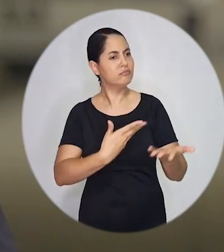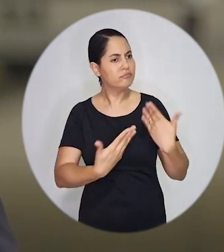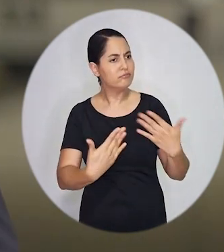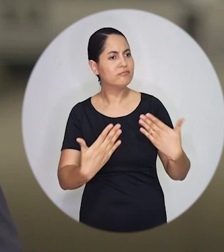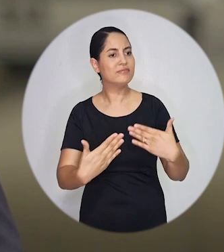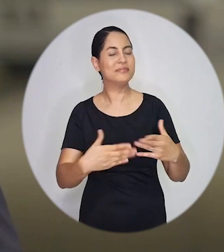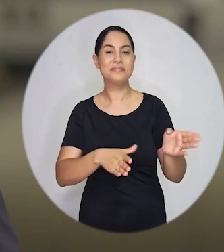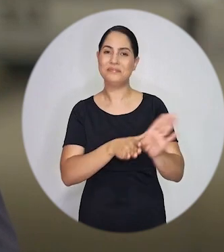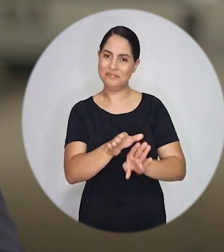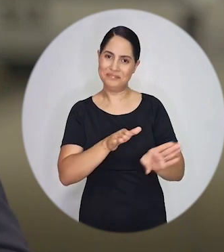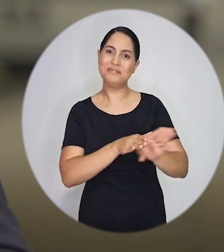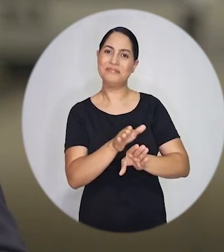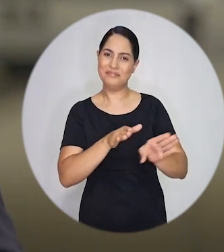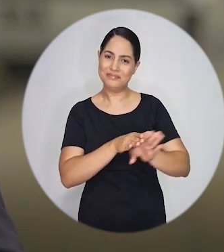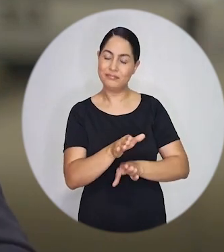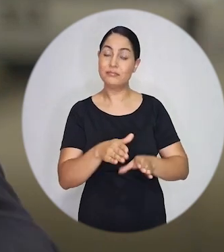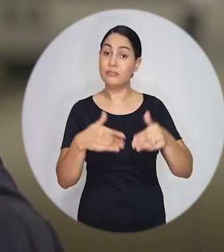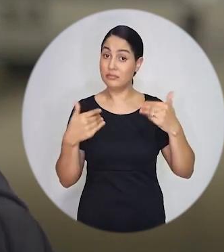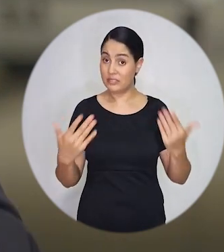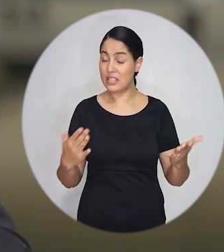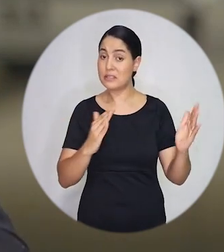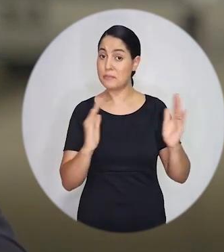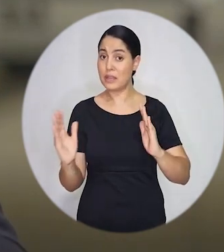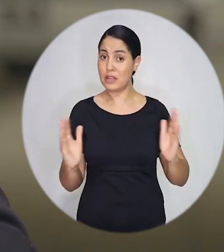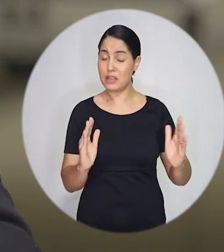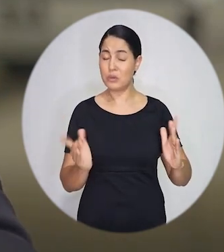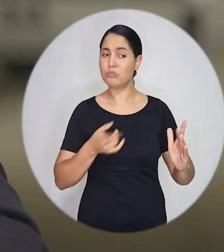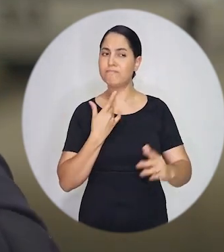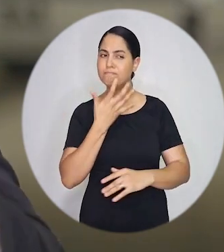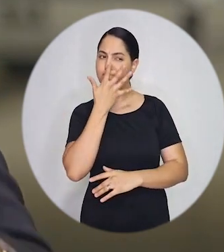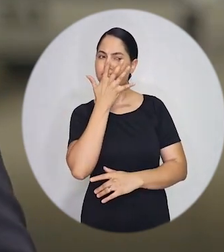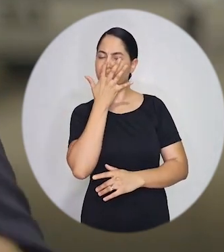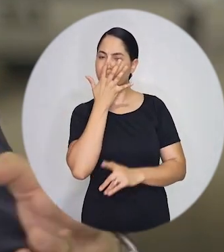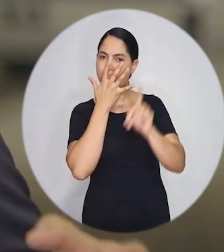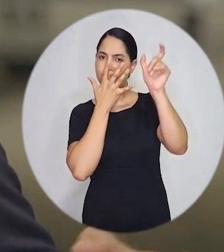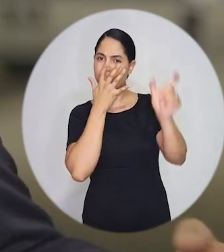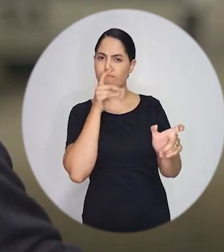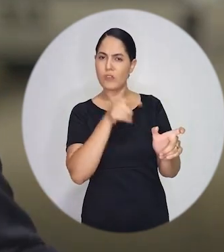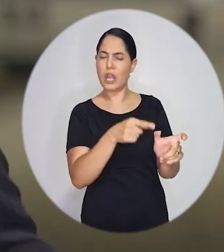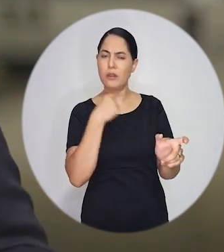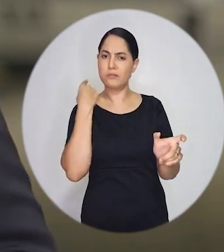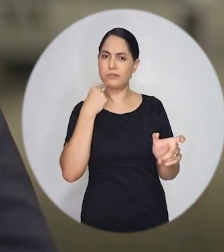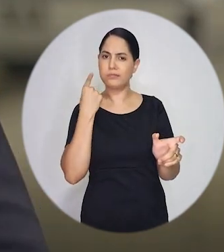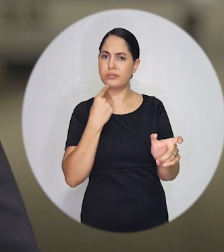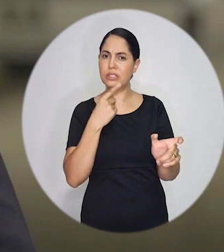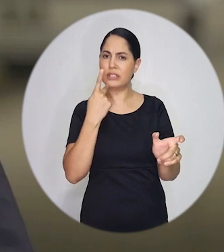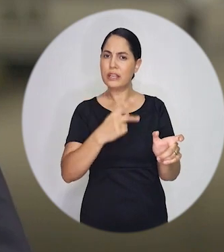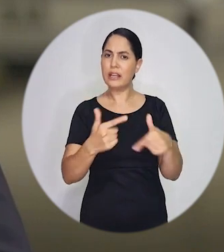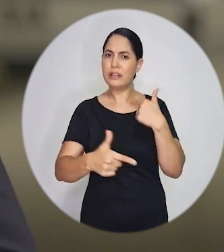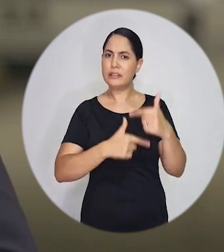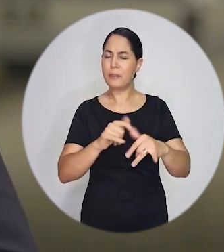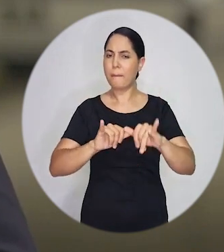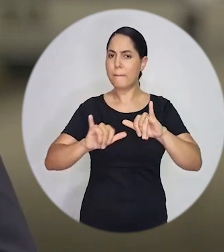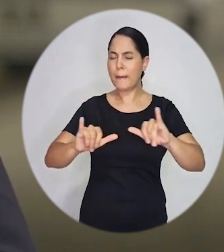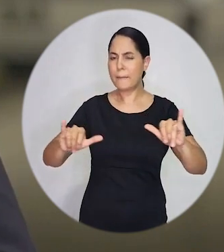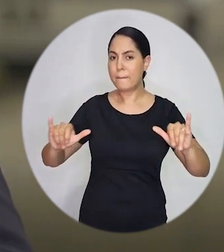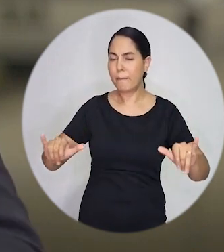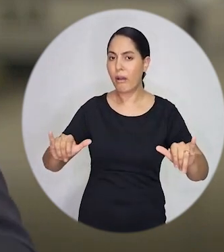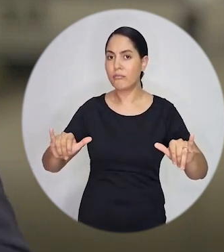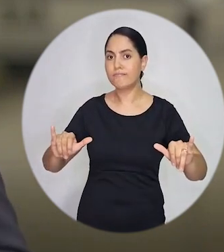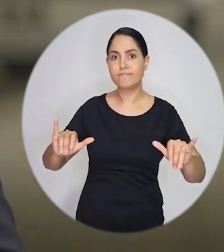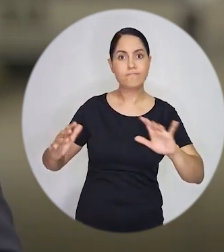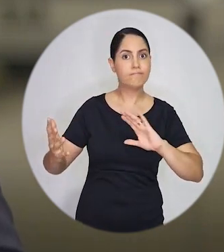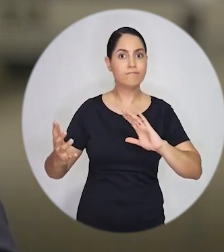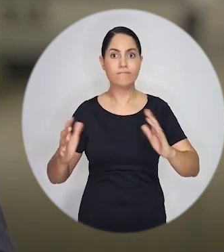e orientar, porque nós percebemos que, na maioria dos casos, é a forma como o advogado faz a divulgação do seu trabalho